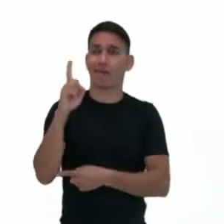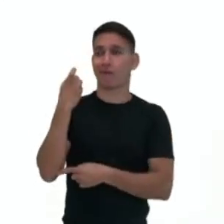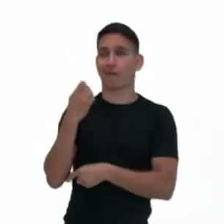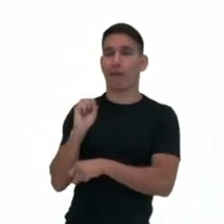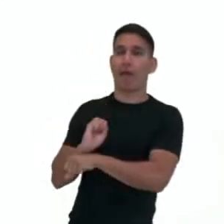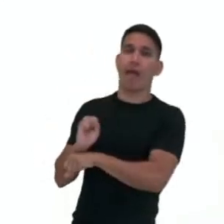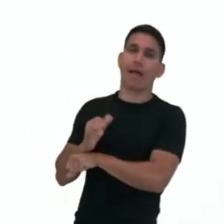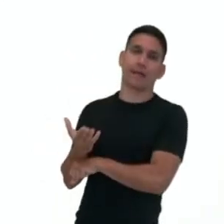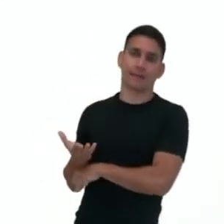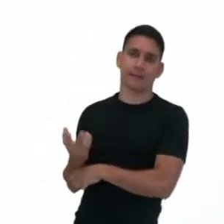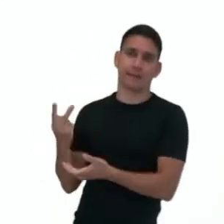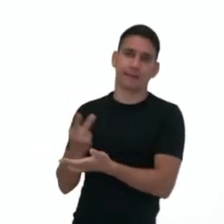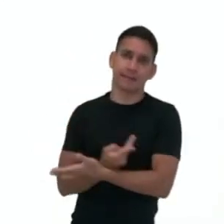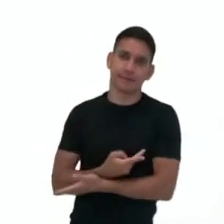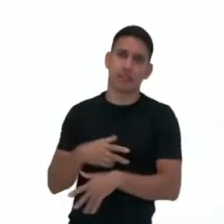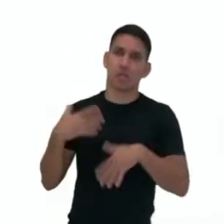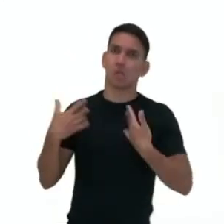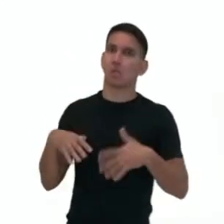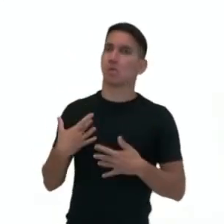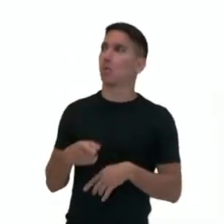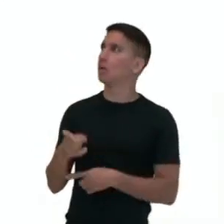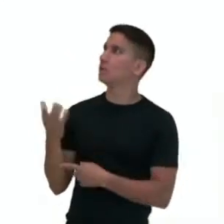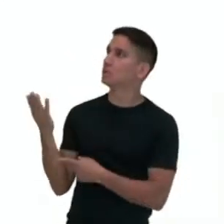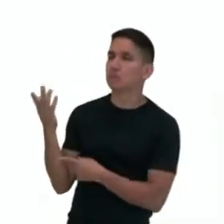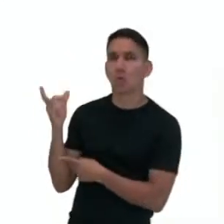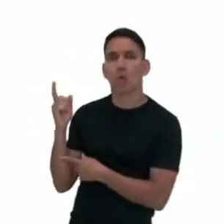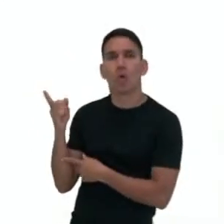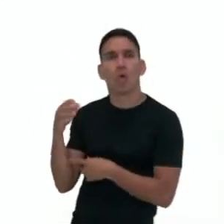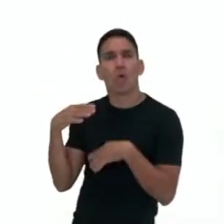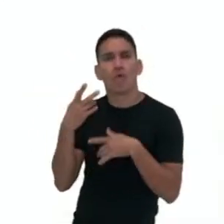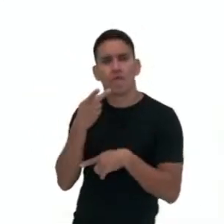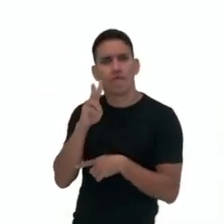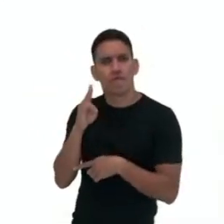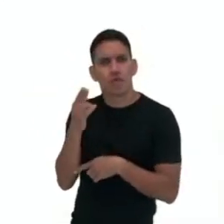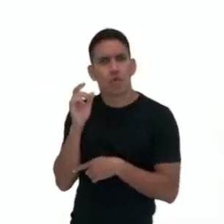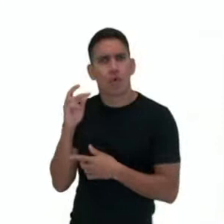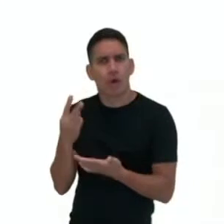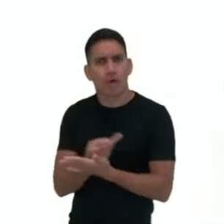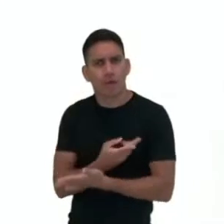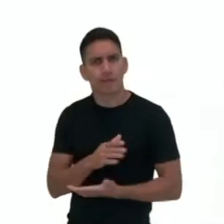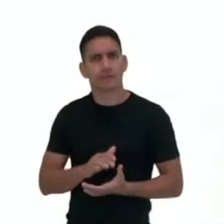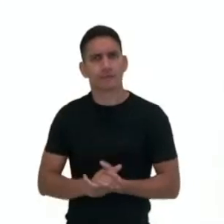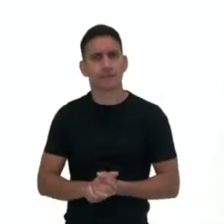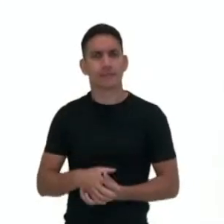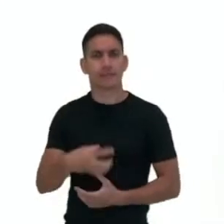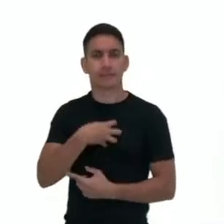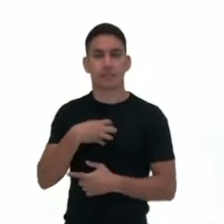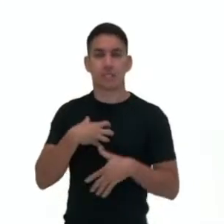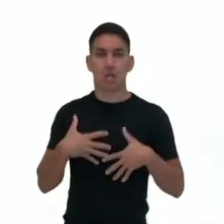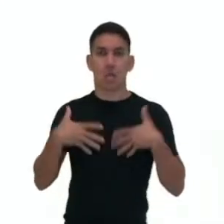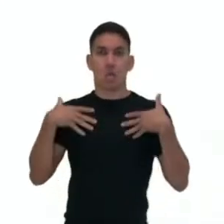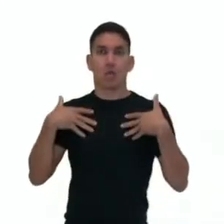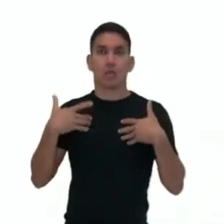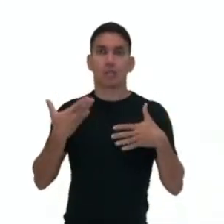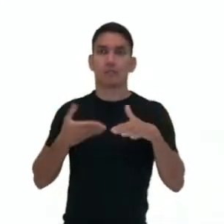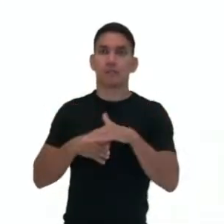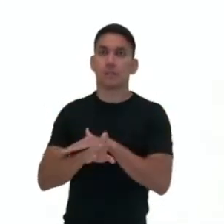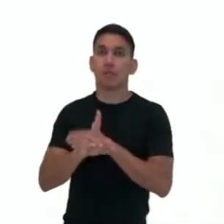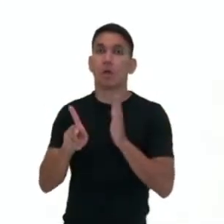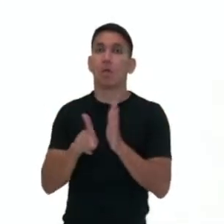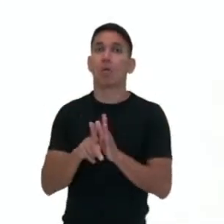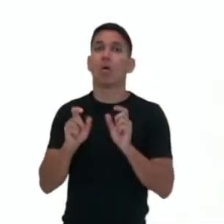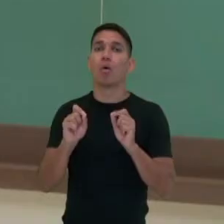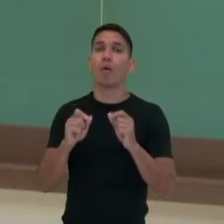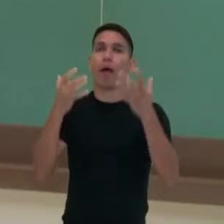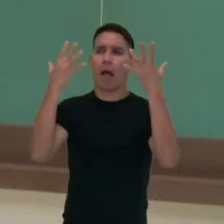ex-automóvel. "Ala puxa!" exclamou então um guasca, entre espantado e penalizado. O animal